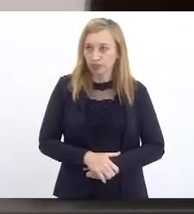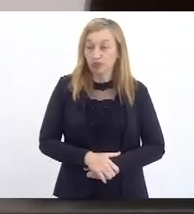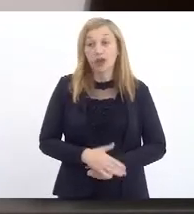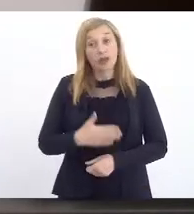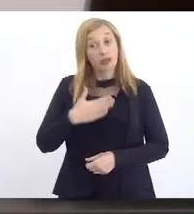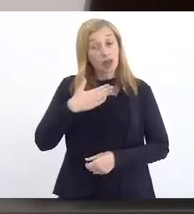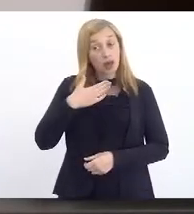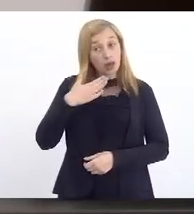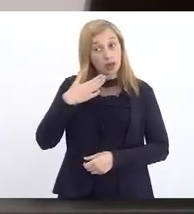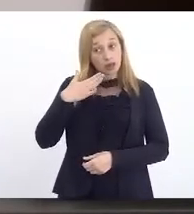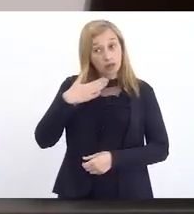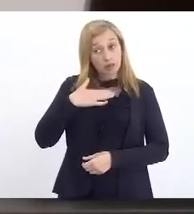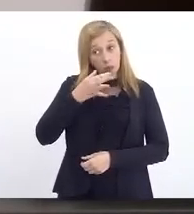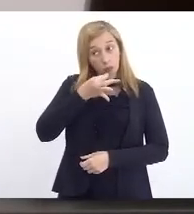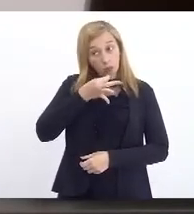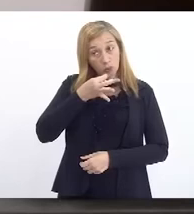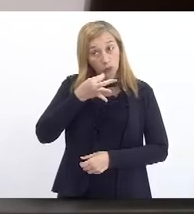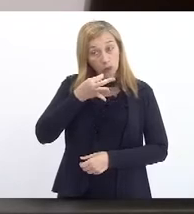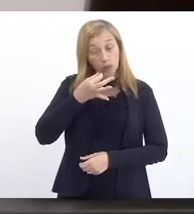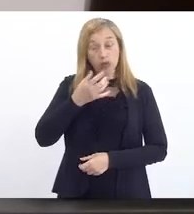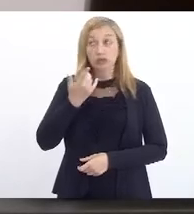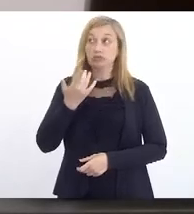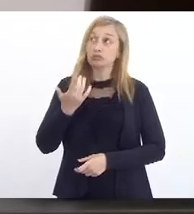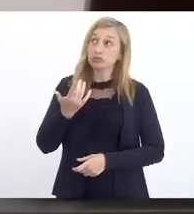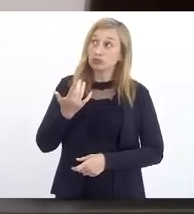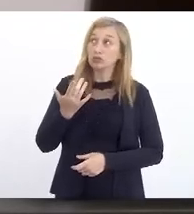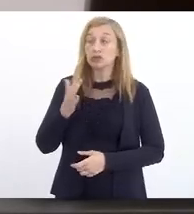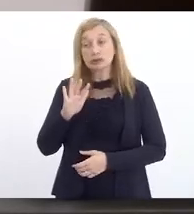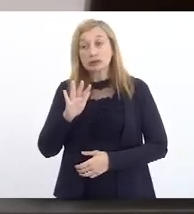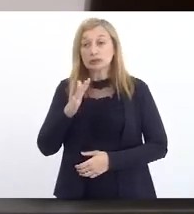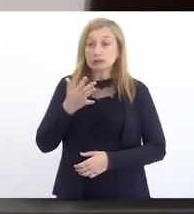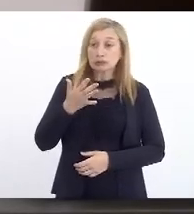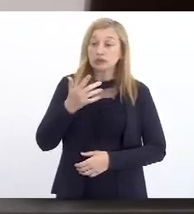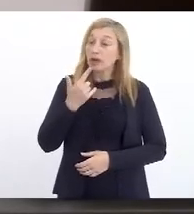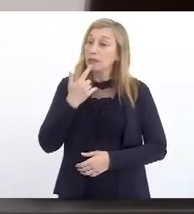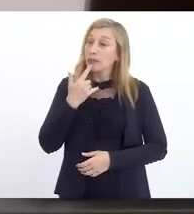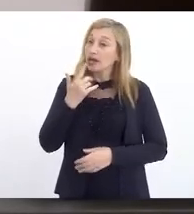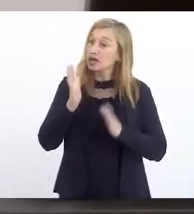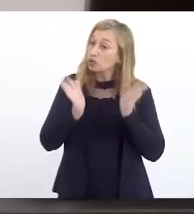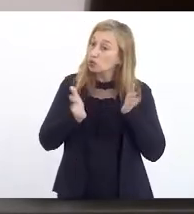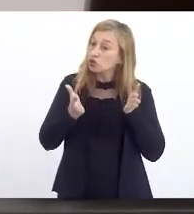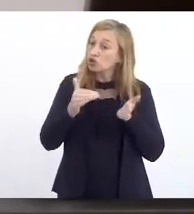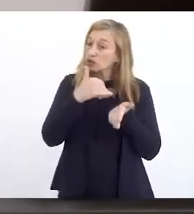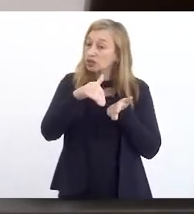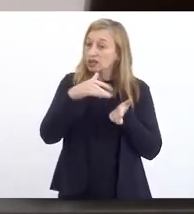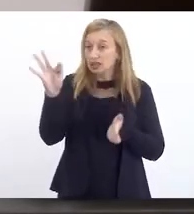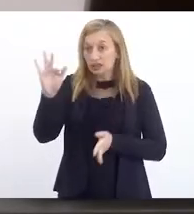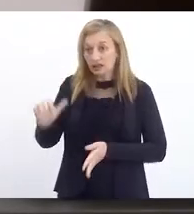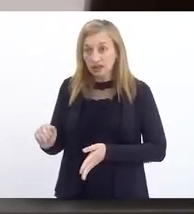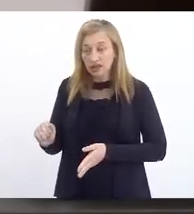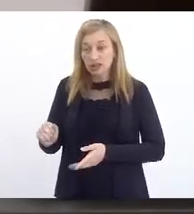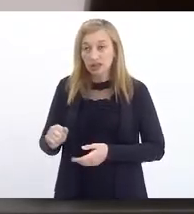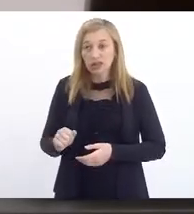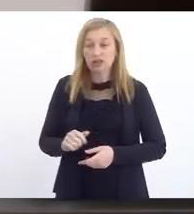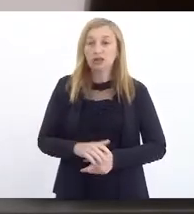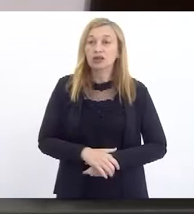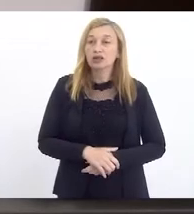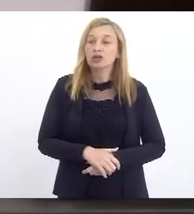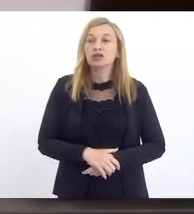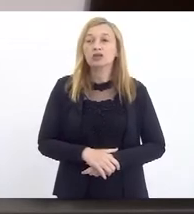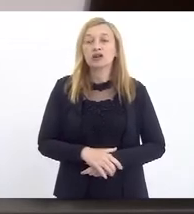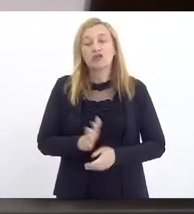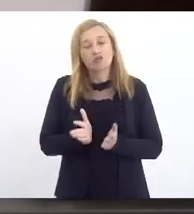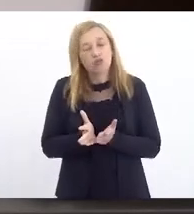minhas previsões, que também estão muito próximas hoje em dia com a da Secretaria de Fazenda, a gente